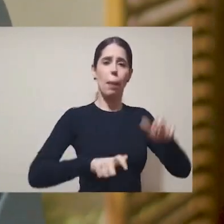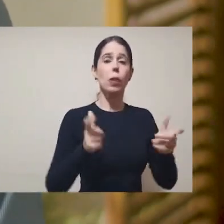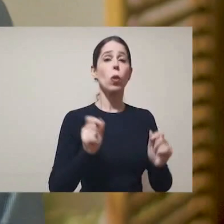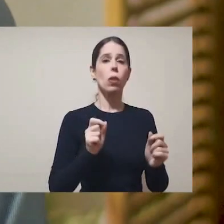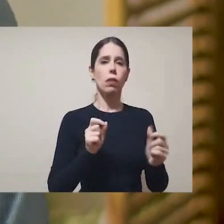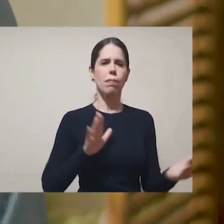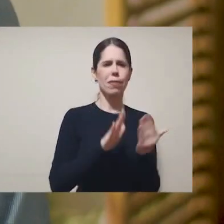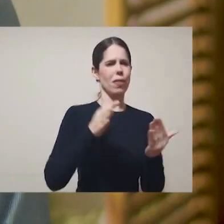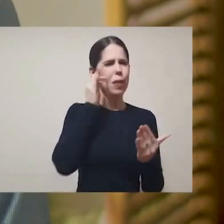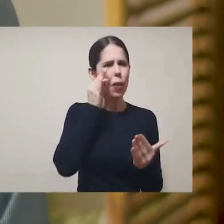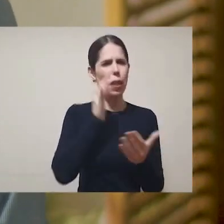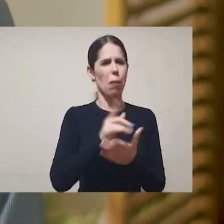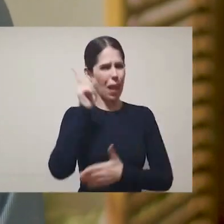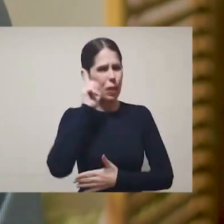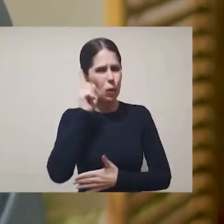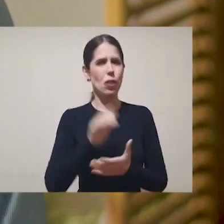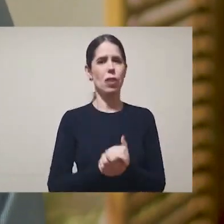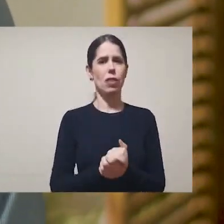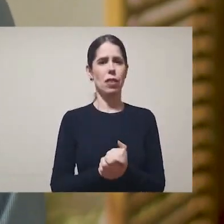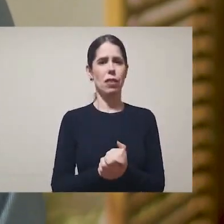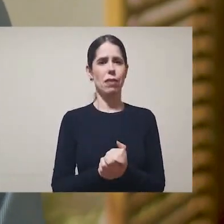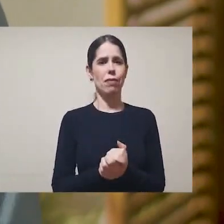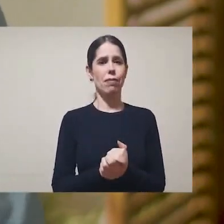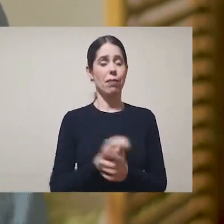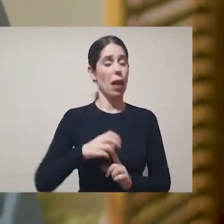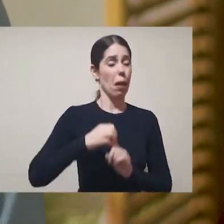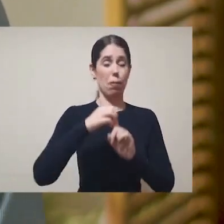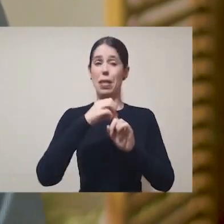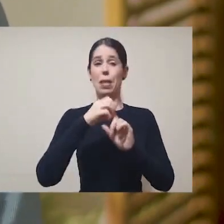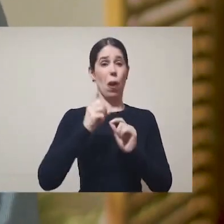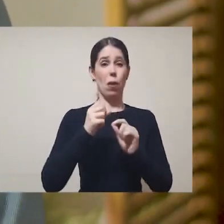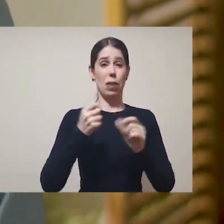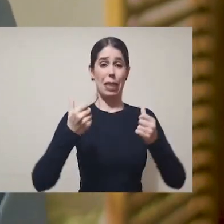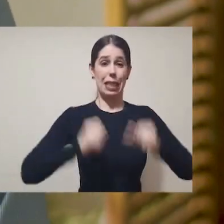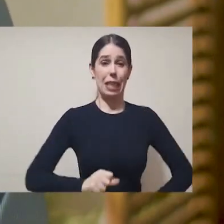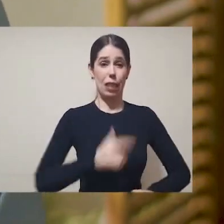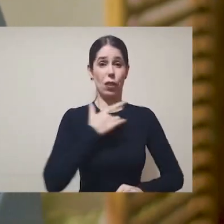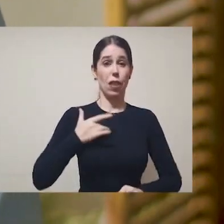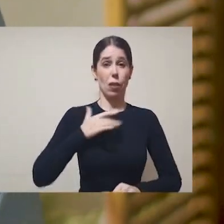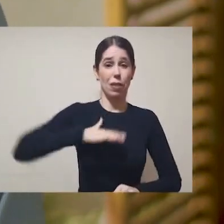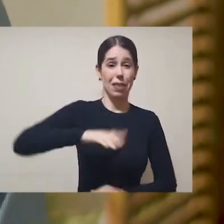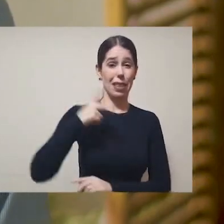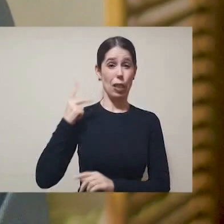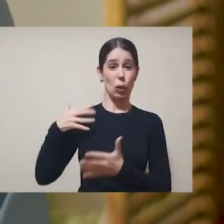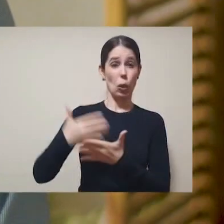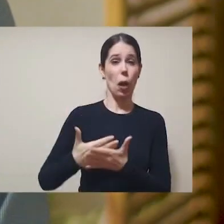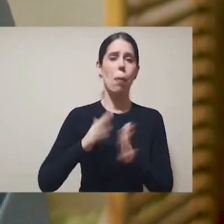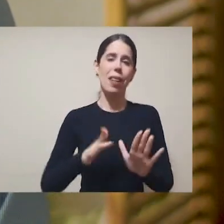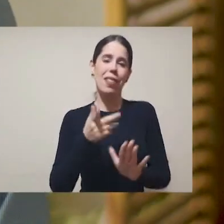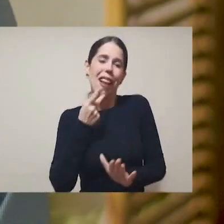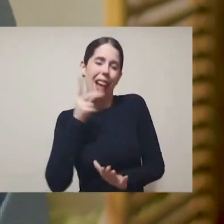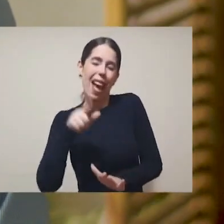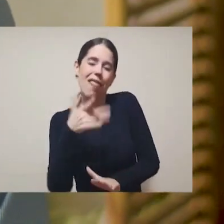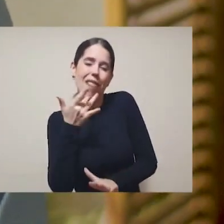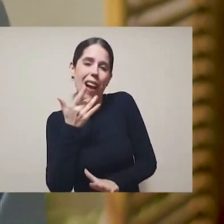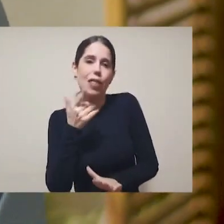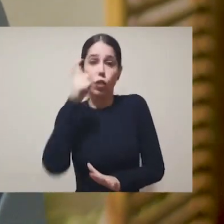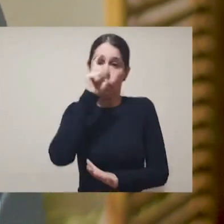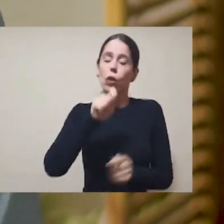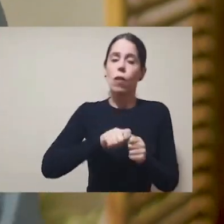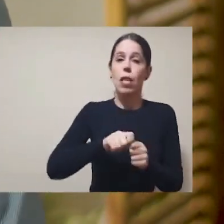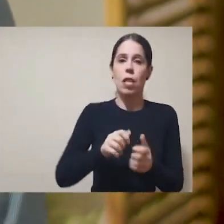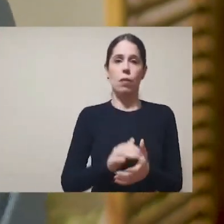como se soubessem mais do que qualquer um que enfrentou na pele, no dia a dia, a maior crise sanitária da